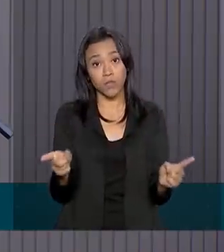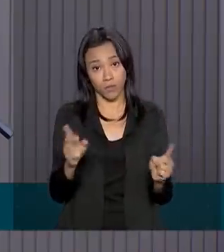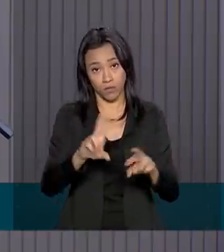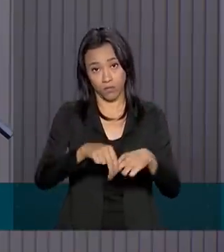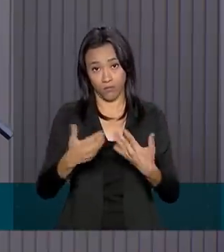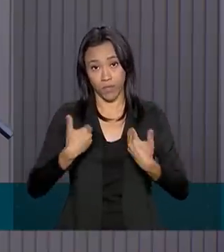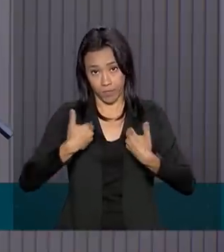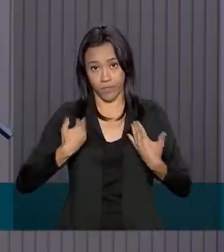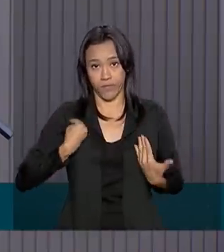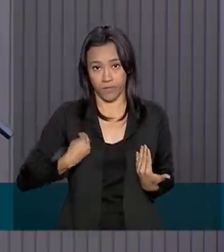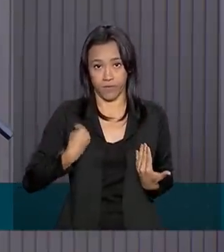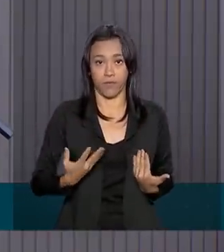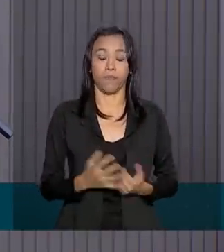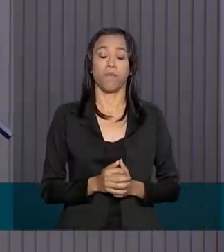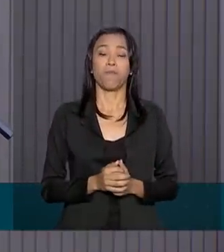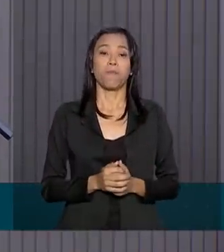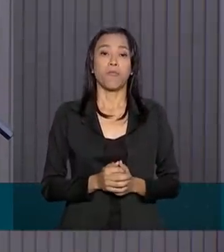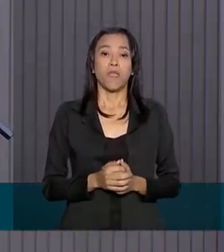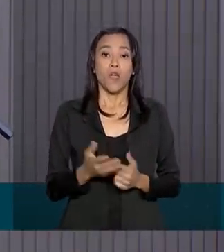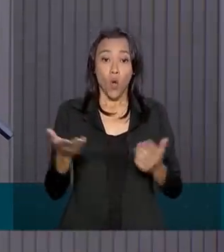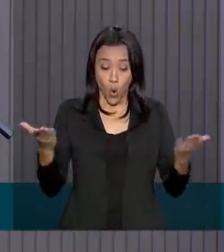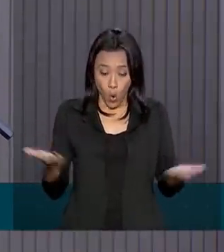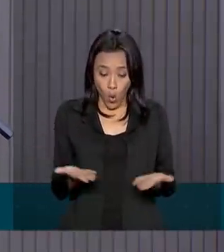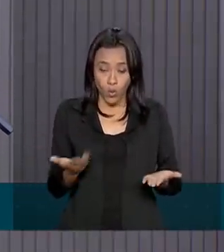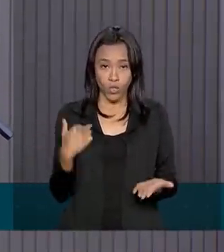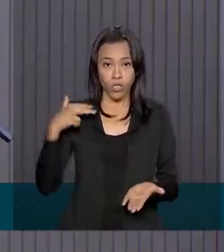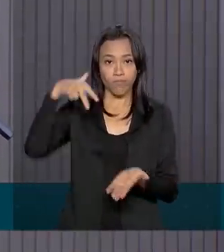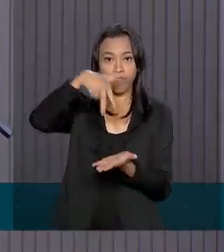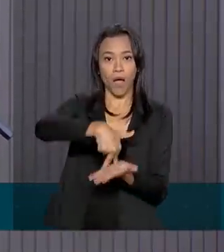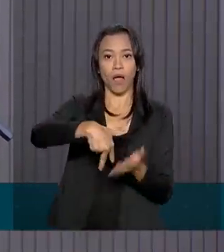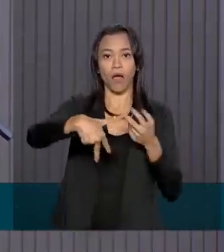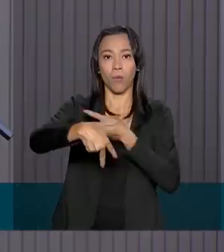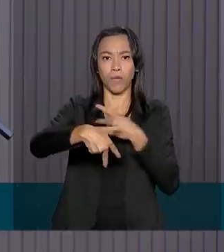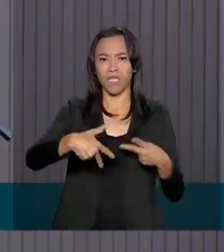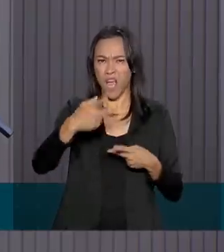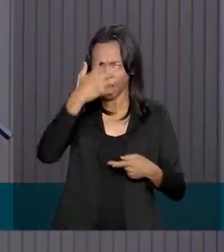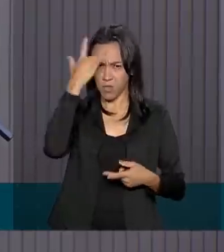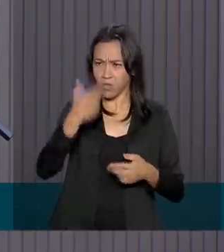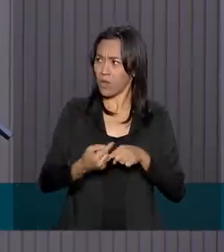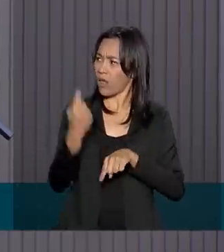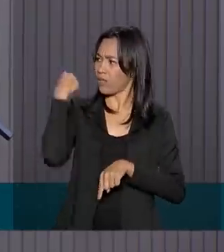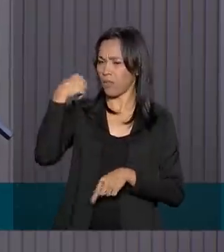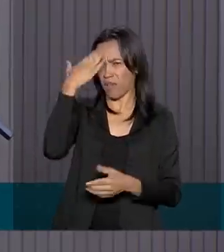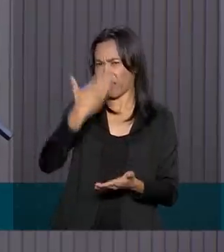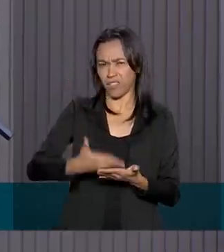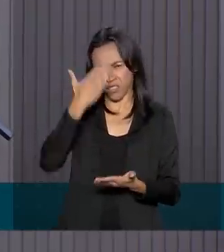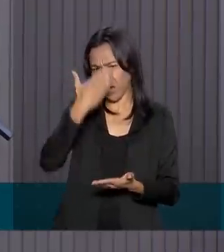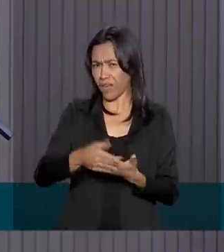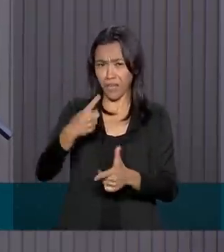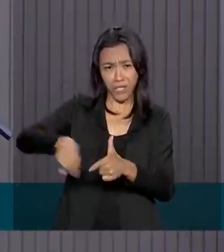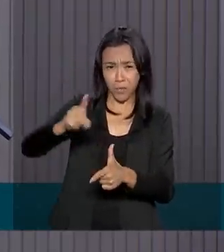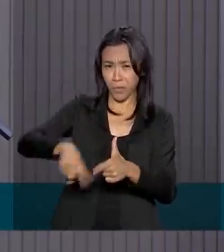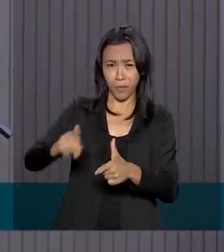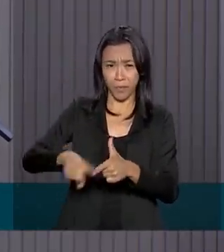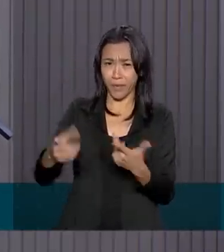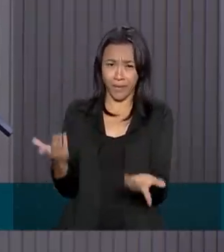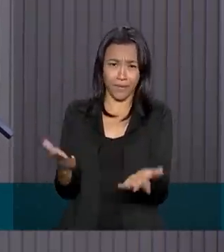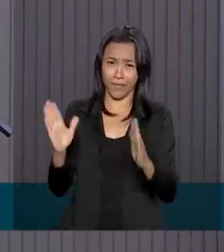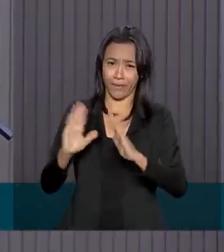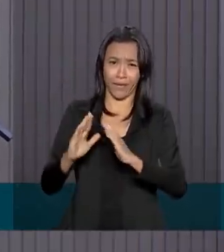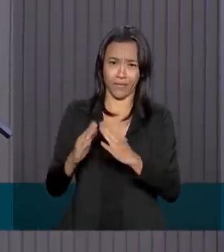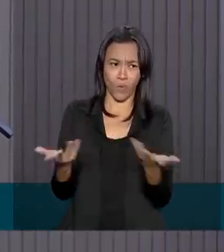Cheguei a essa condição que cheguei, que quase ninguém acreditava lá atrás, até lá em casa tinha problema, né? Ué, você vai chegar só